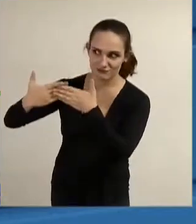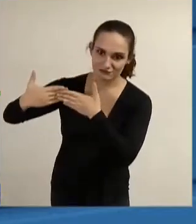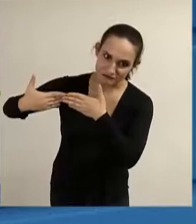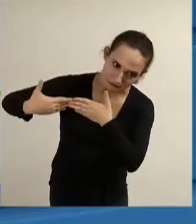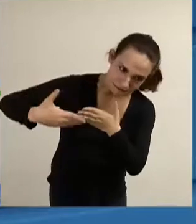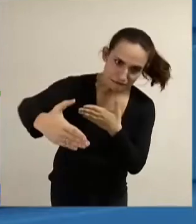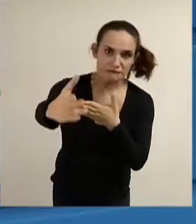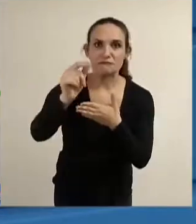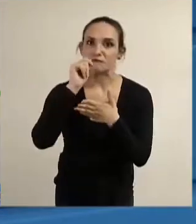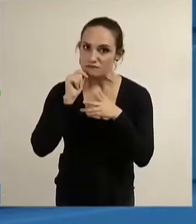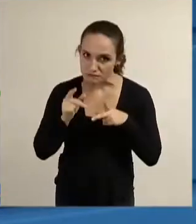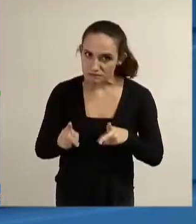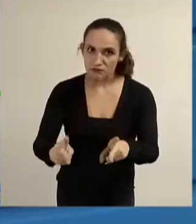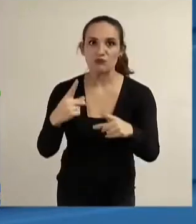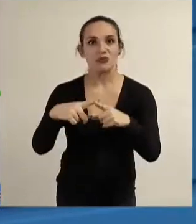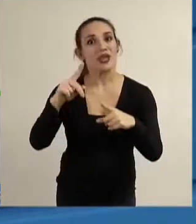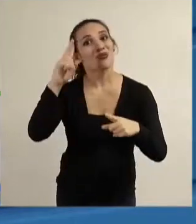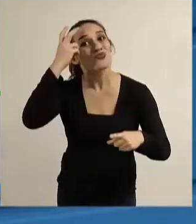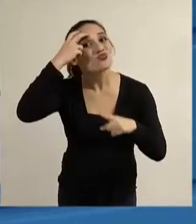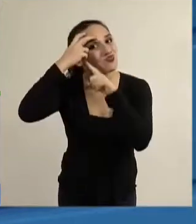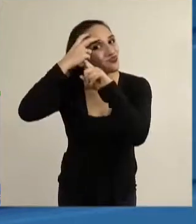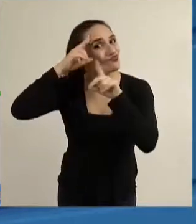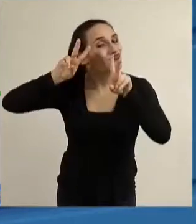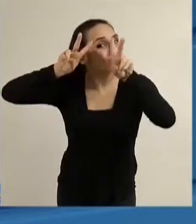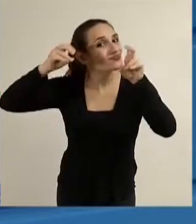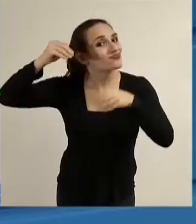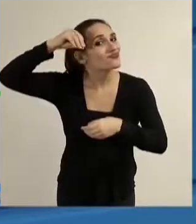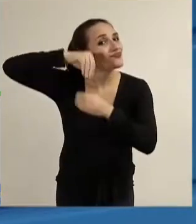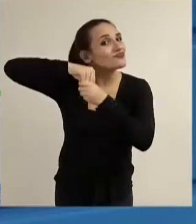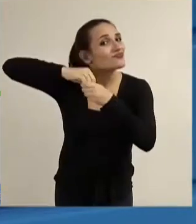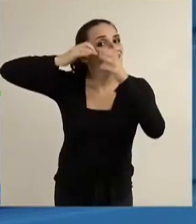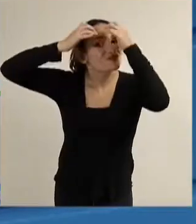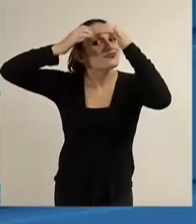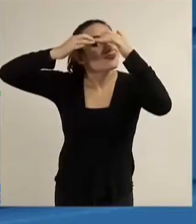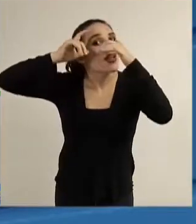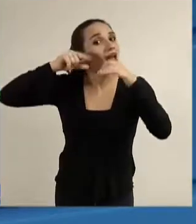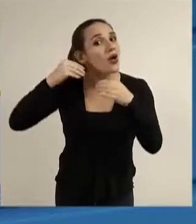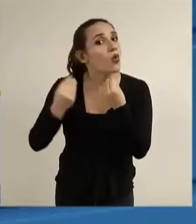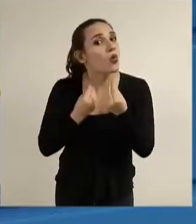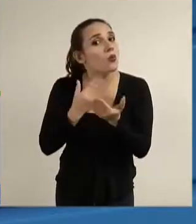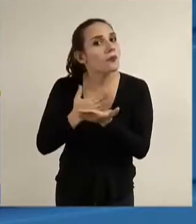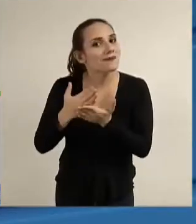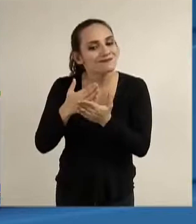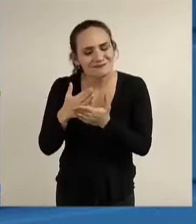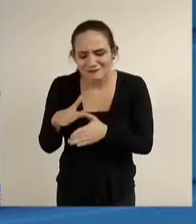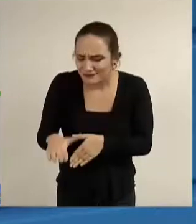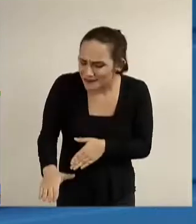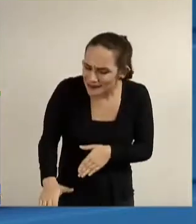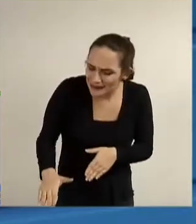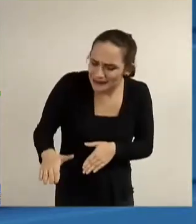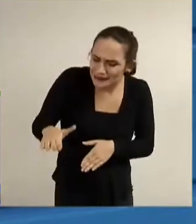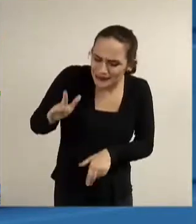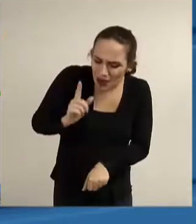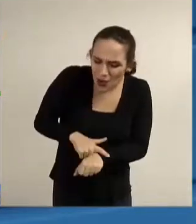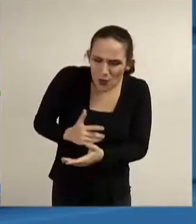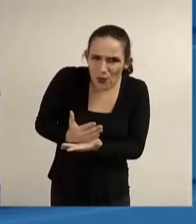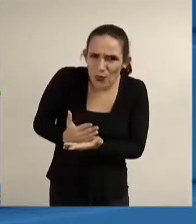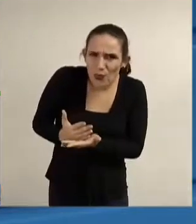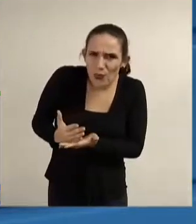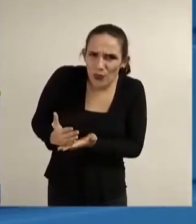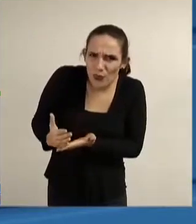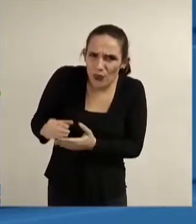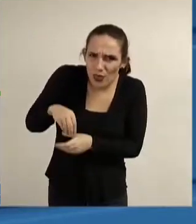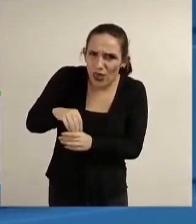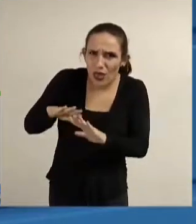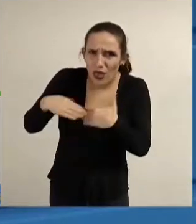cultural. Acima de tudo é cultural. Isso tem que começar, como Vossa Excelência bem abordou, na educação, desde os primeiros passos da criança na